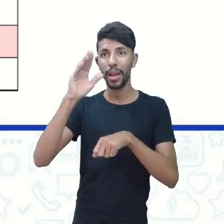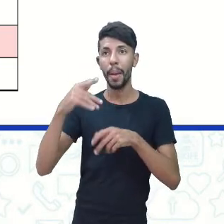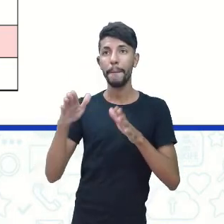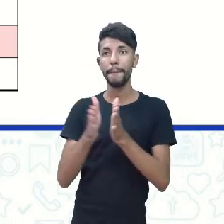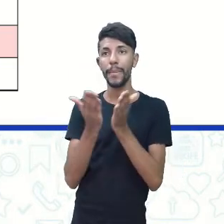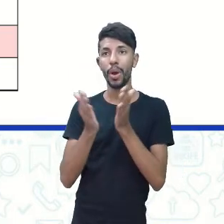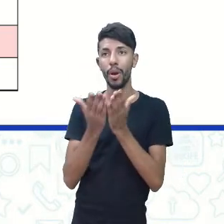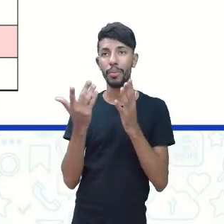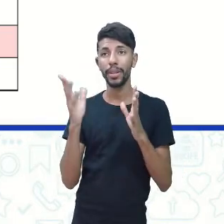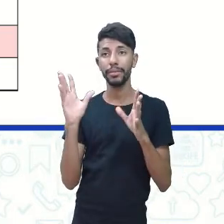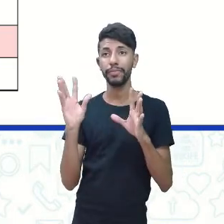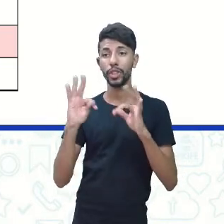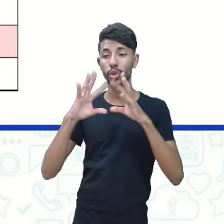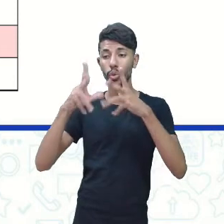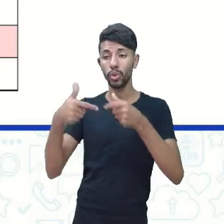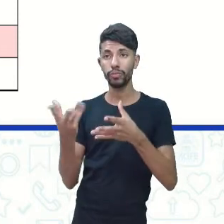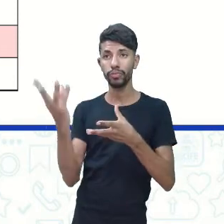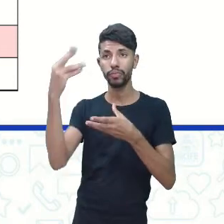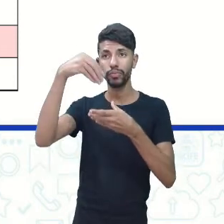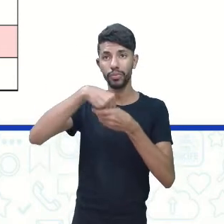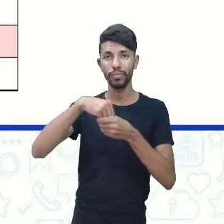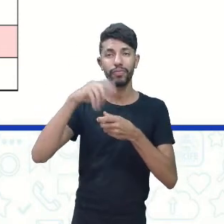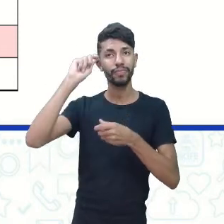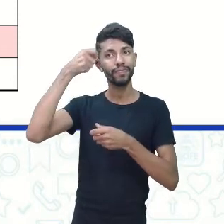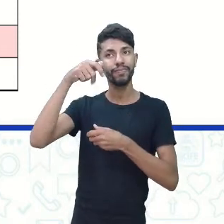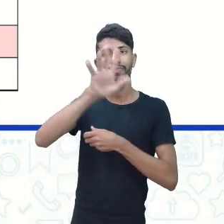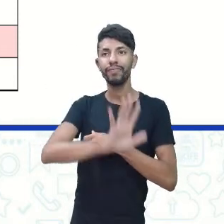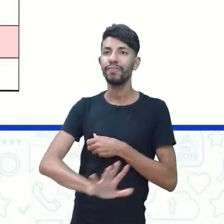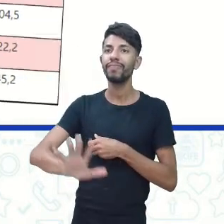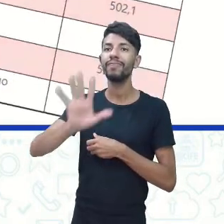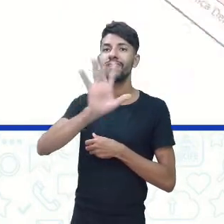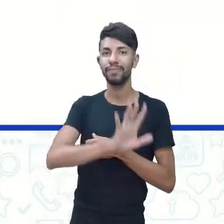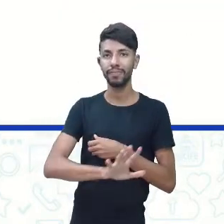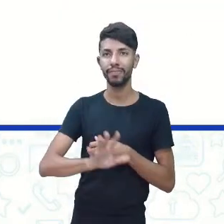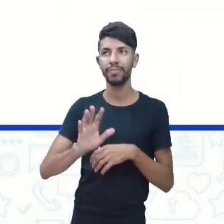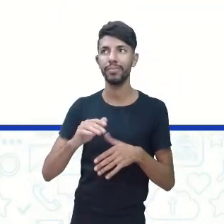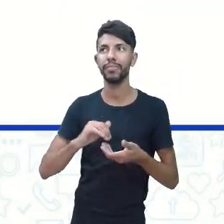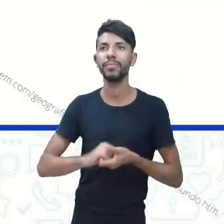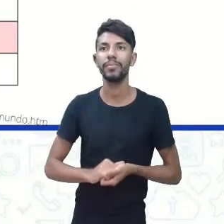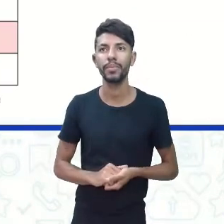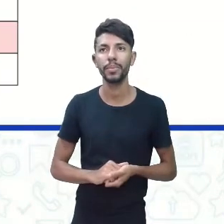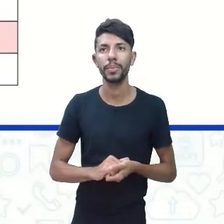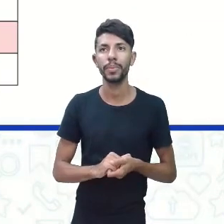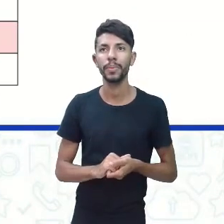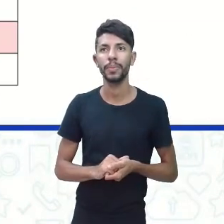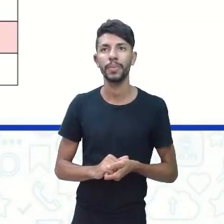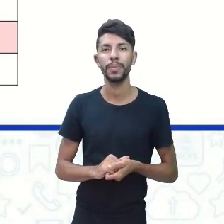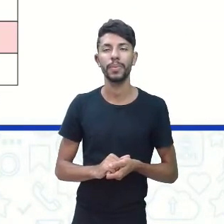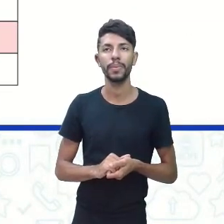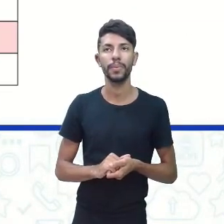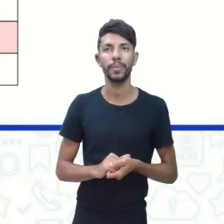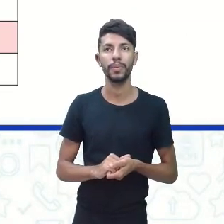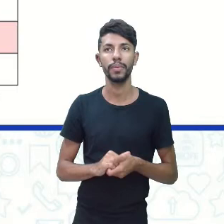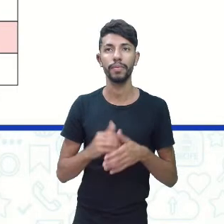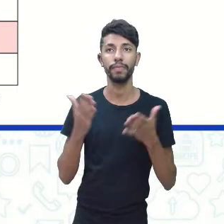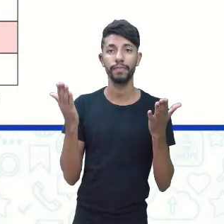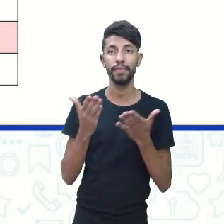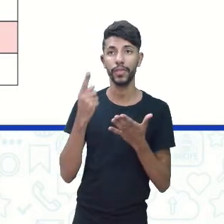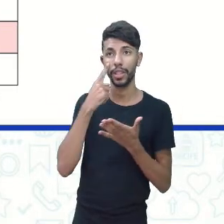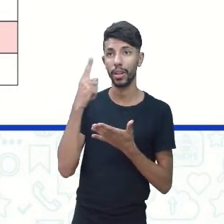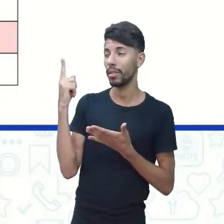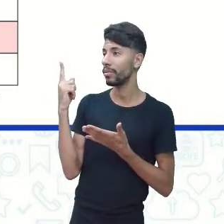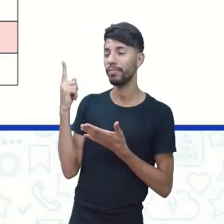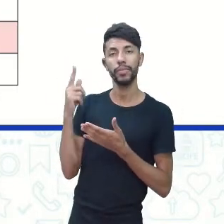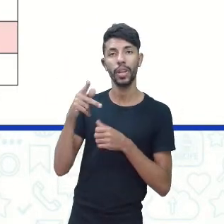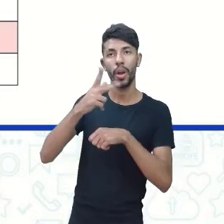eles estão inclusos no continente africano. Passamos para a próxima tela. Agora, os países